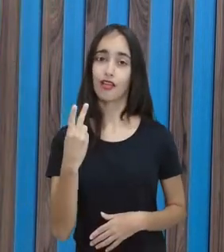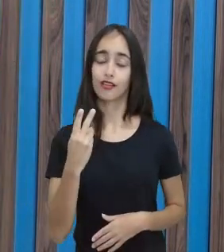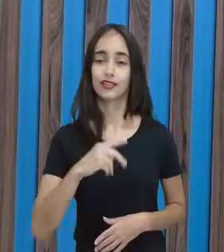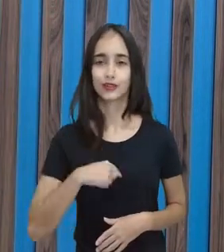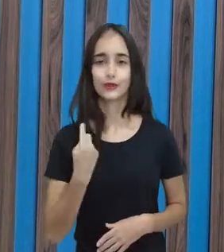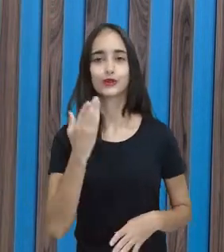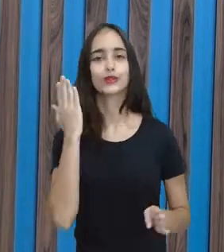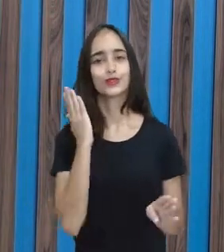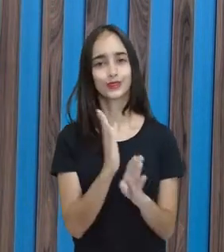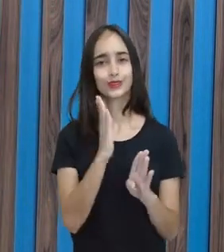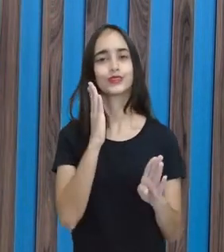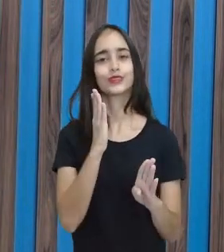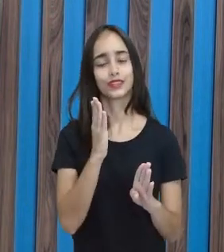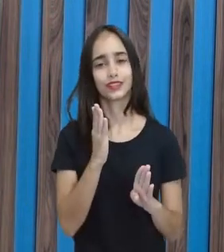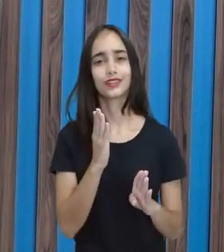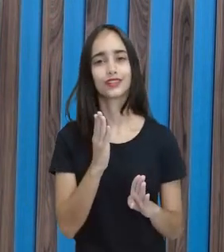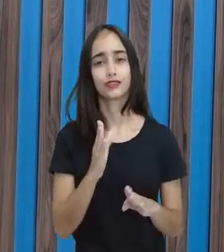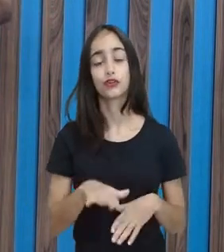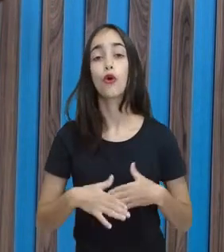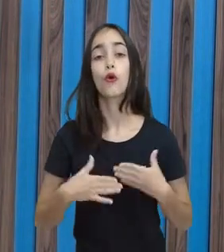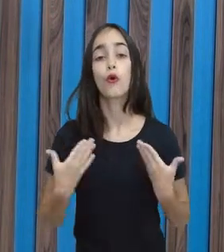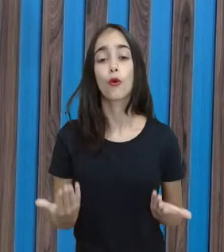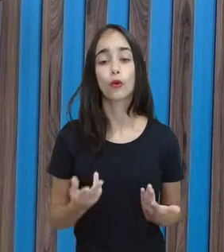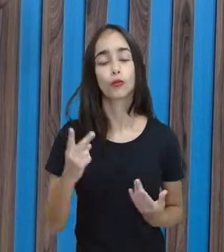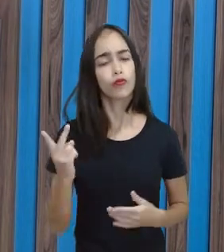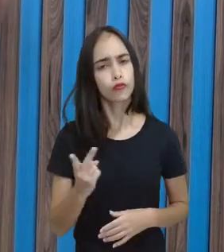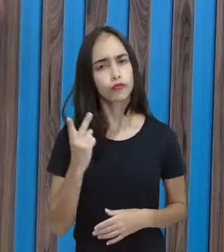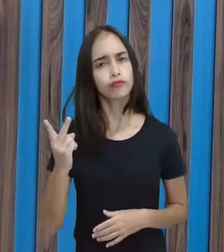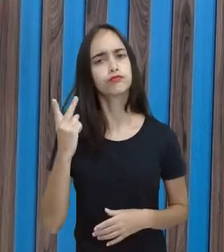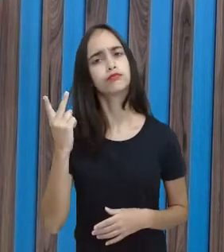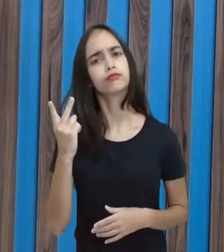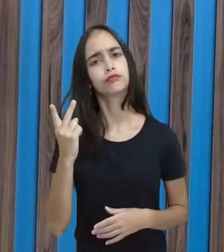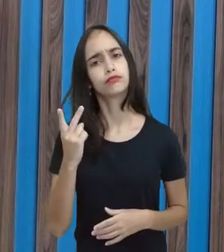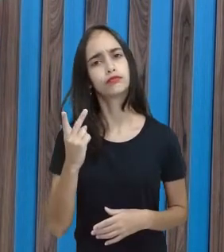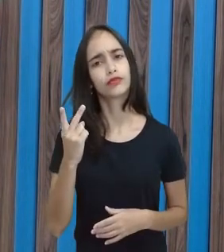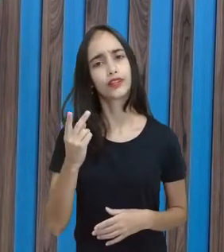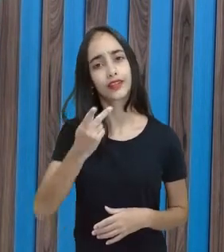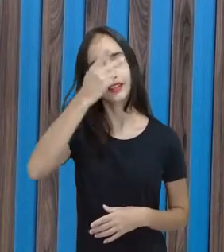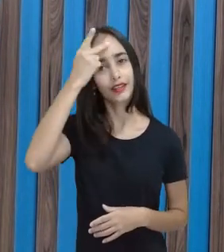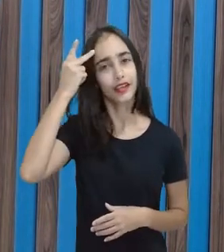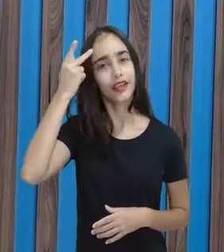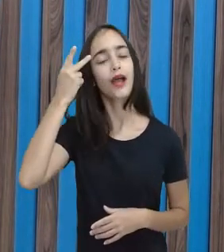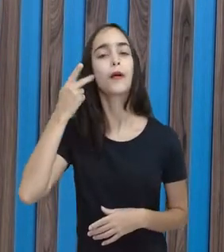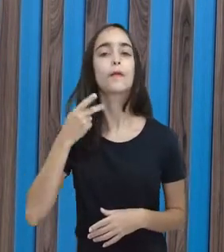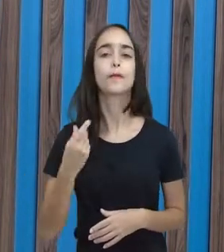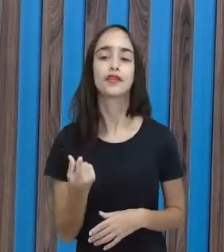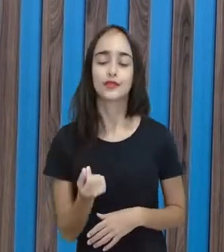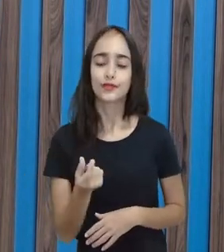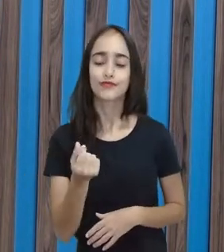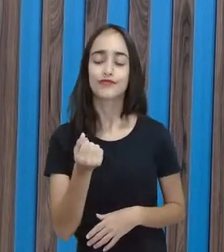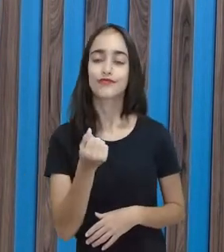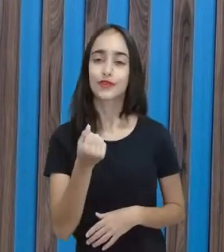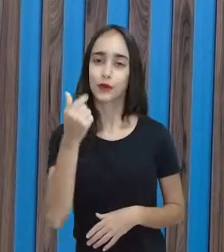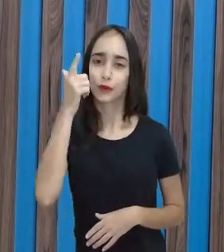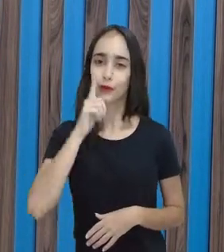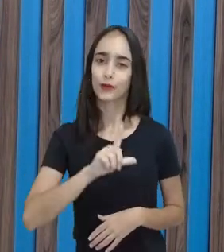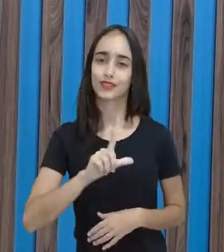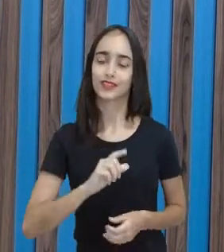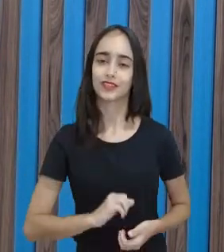vai encontrar qual foi o valor que o herdeiro recebeu, o maior valor que o herdeiro